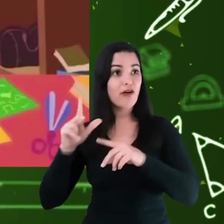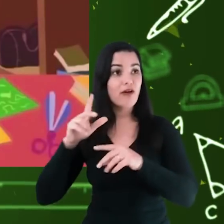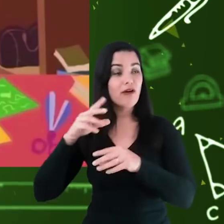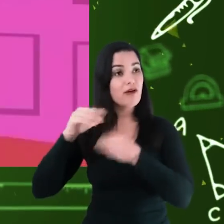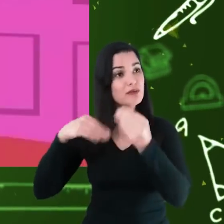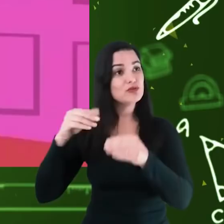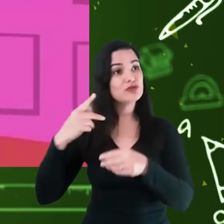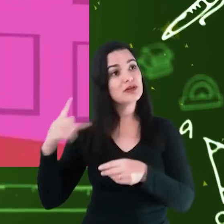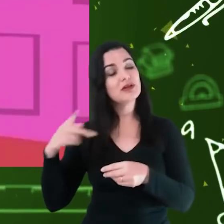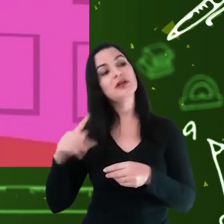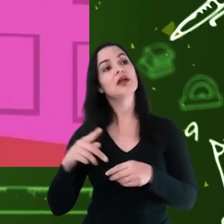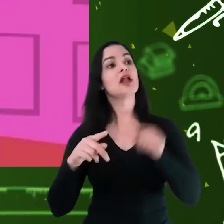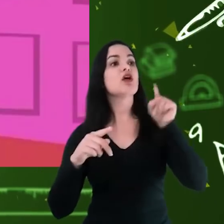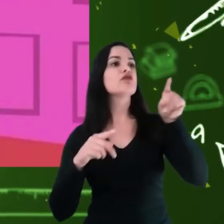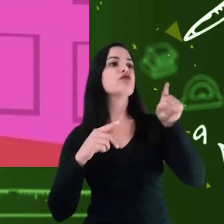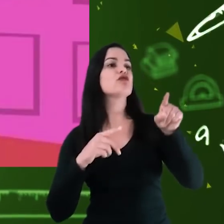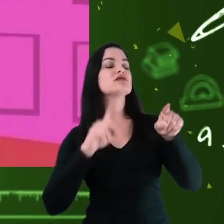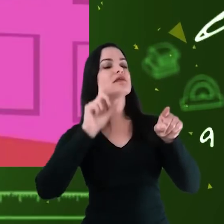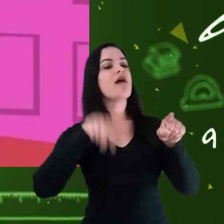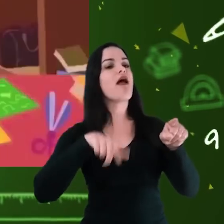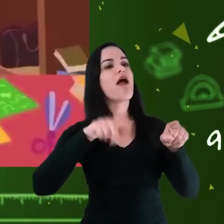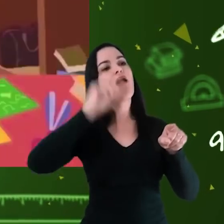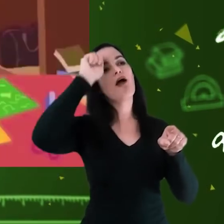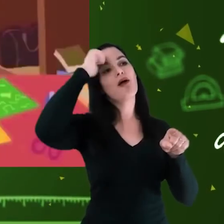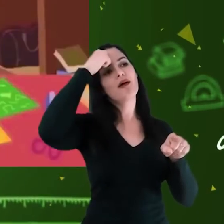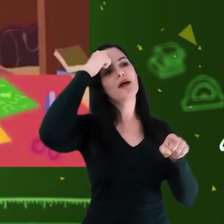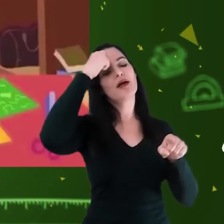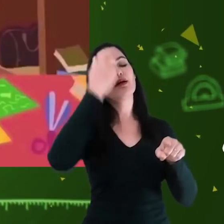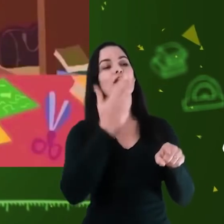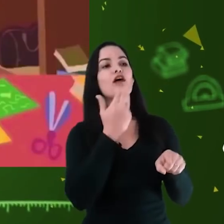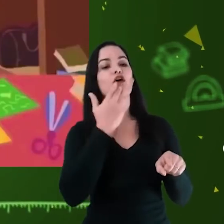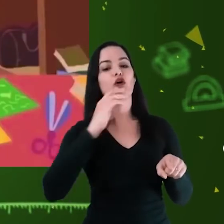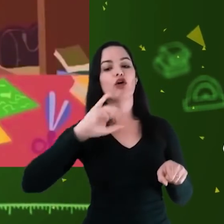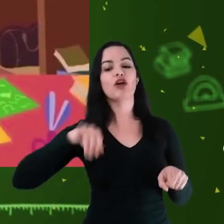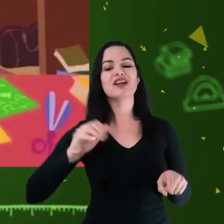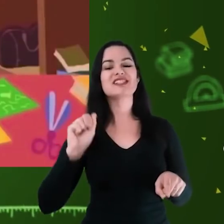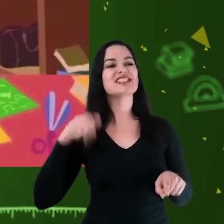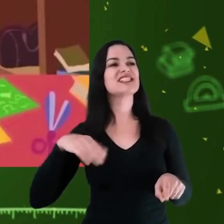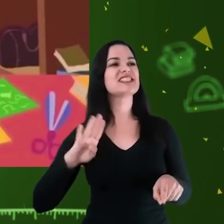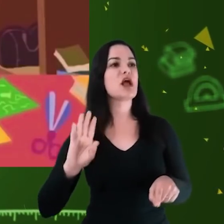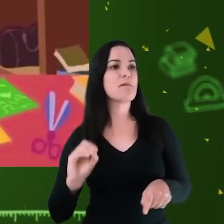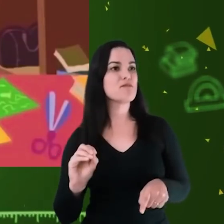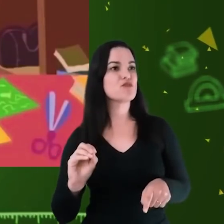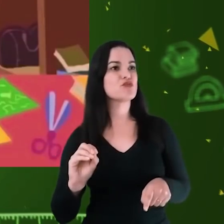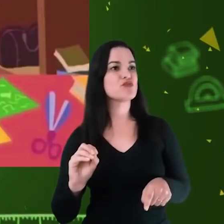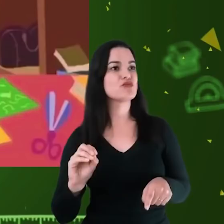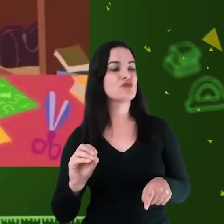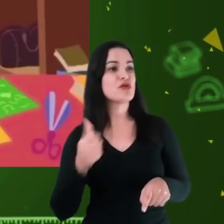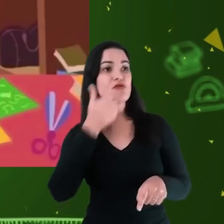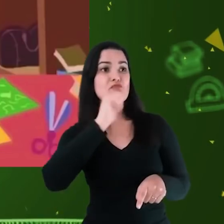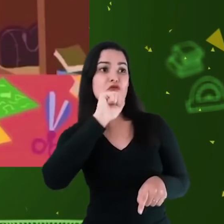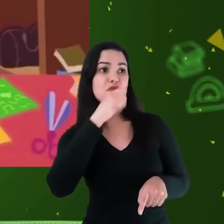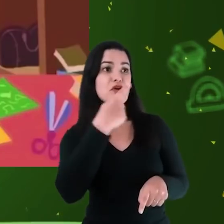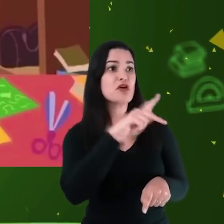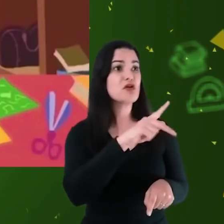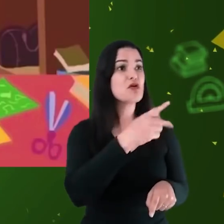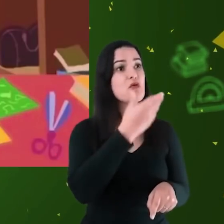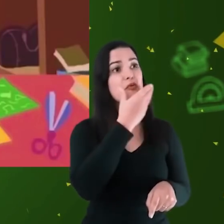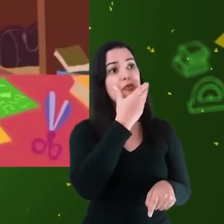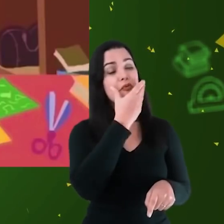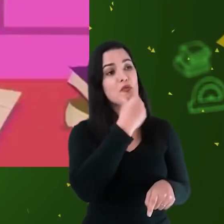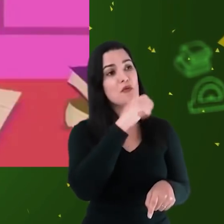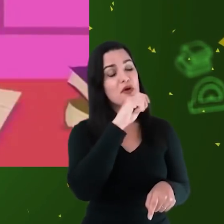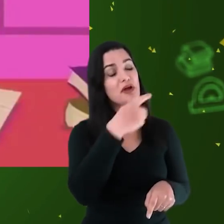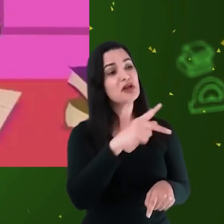dúvida nenhuma. Então eu sou cor de jambo? Não, Bia. Sabe qual é a sua cor? Qual? Cor